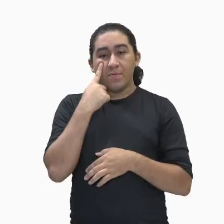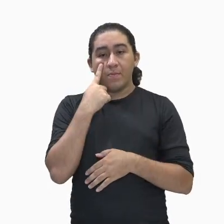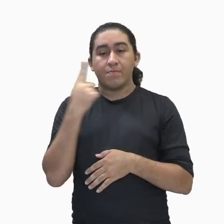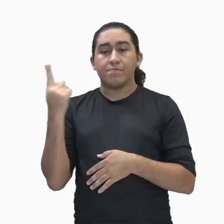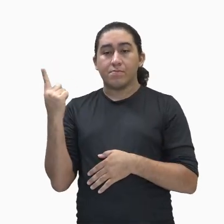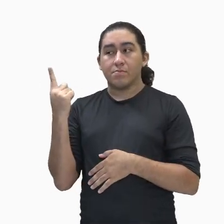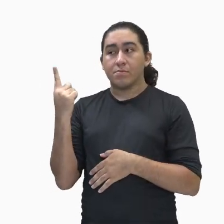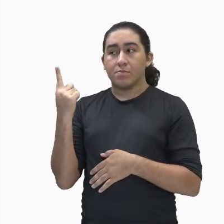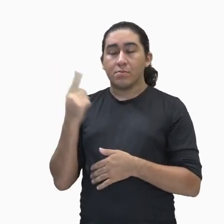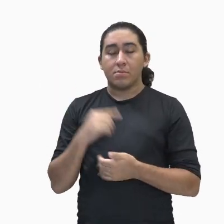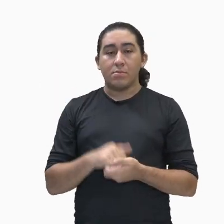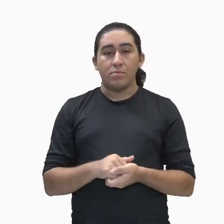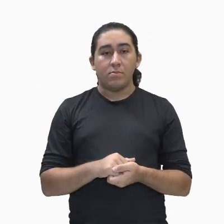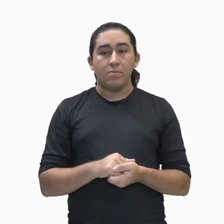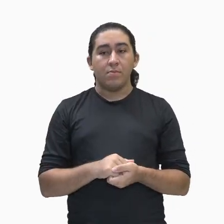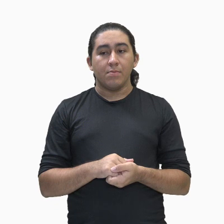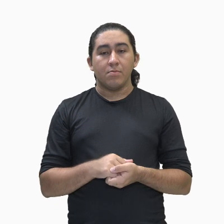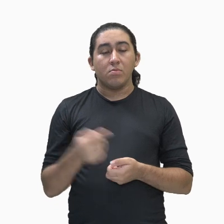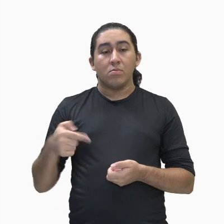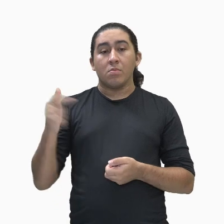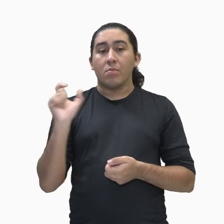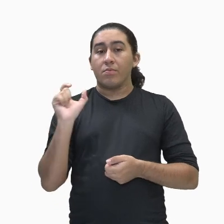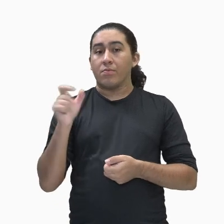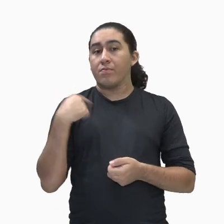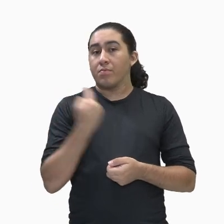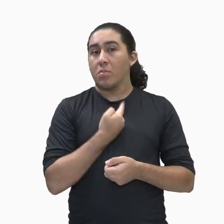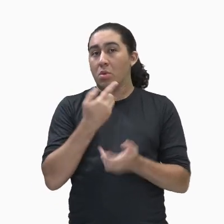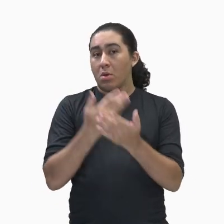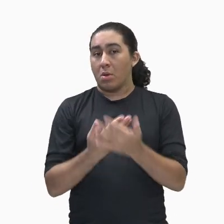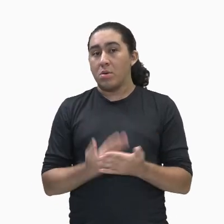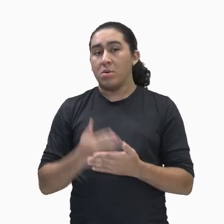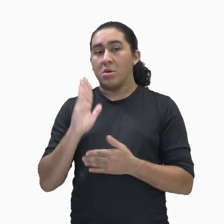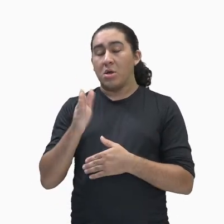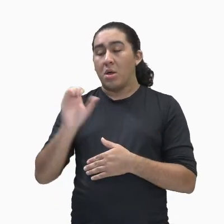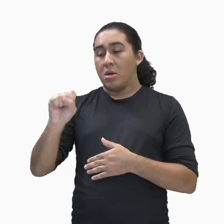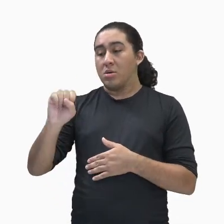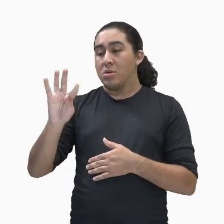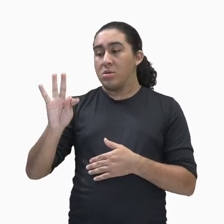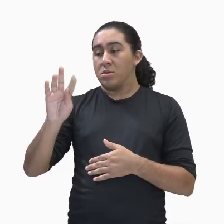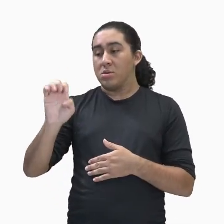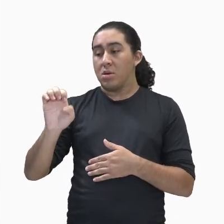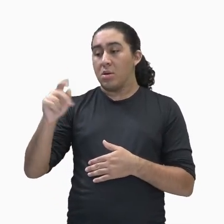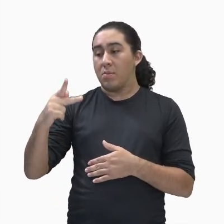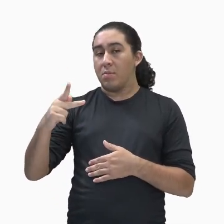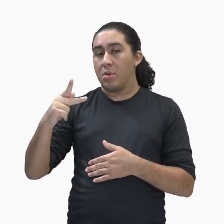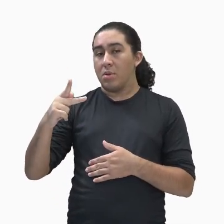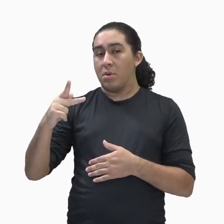wife, brother, sister, married,